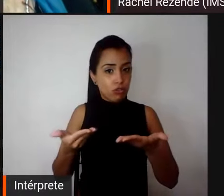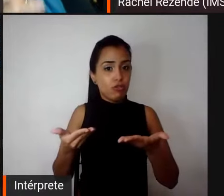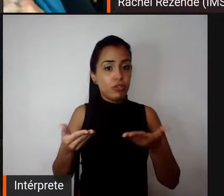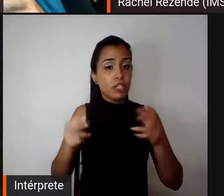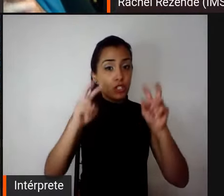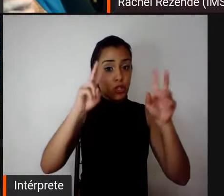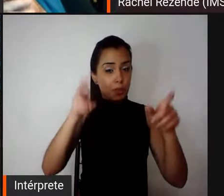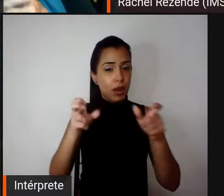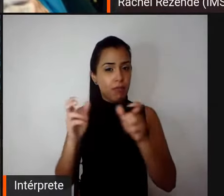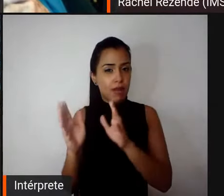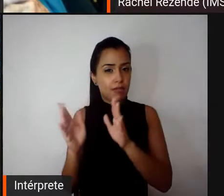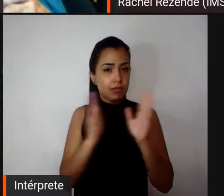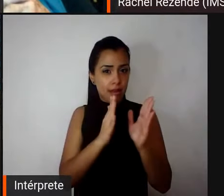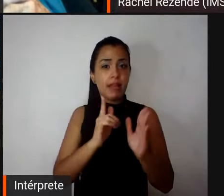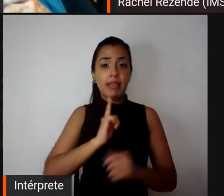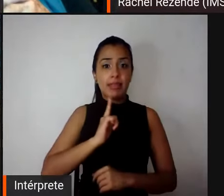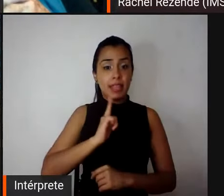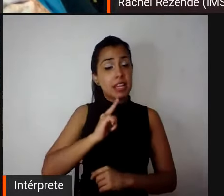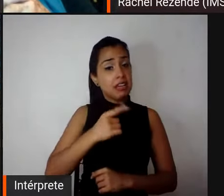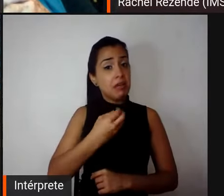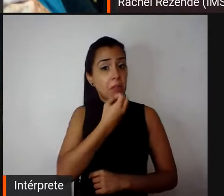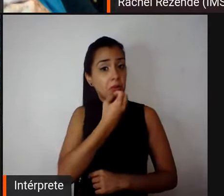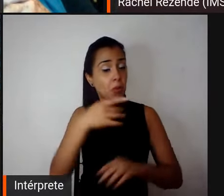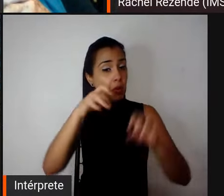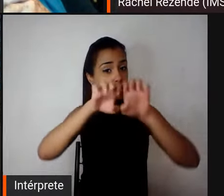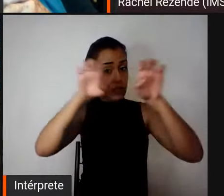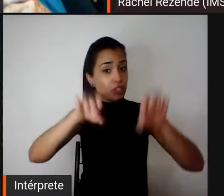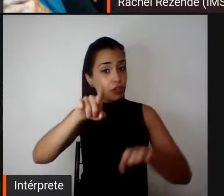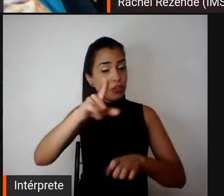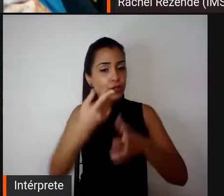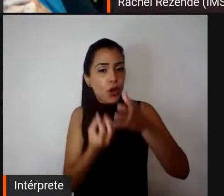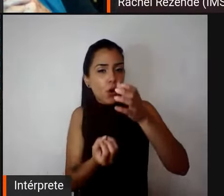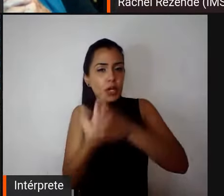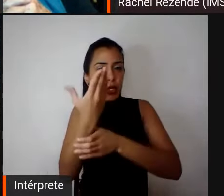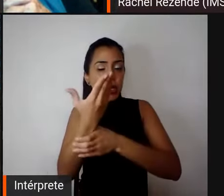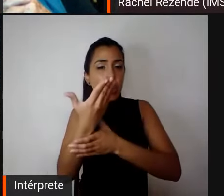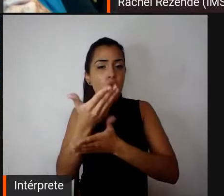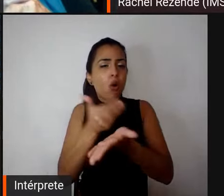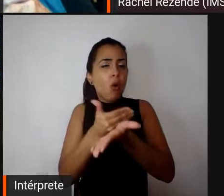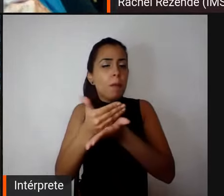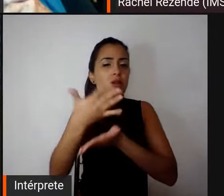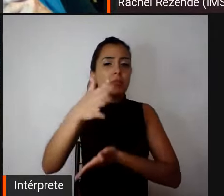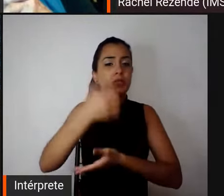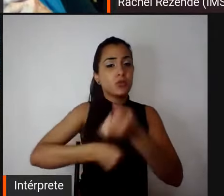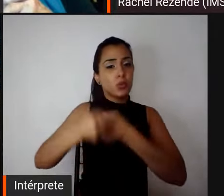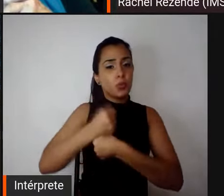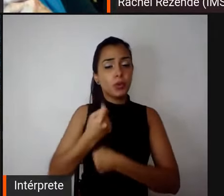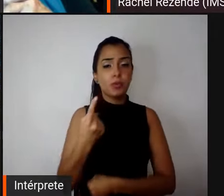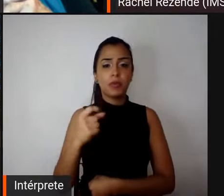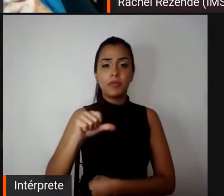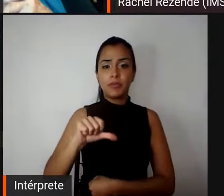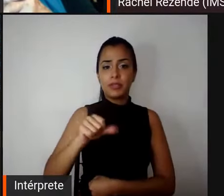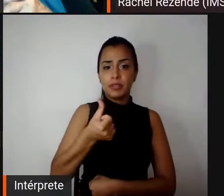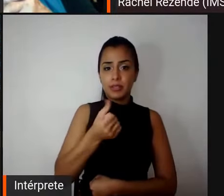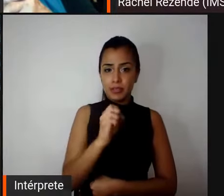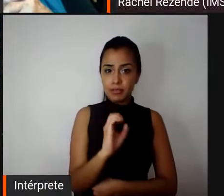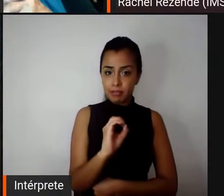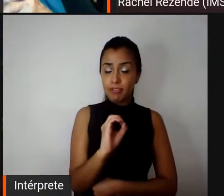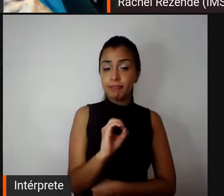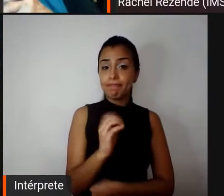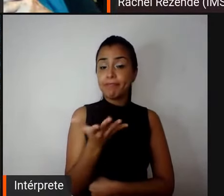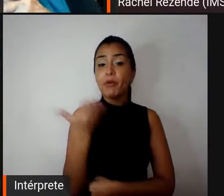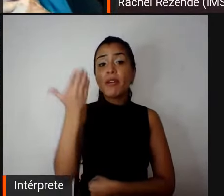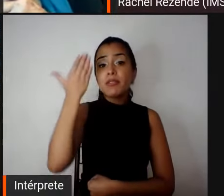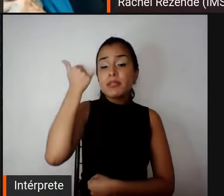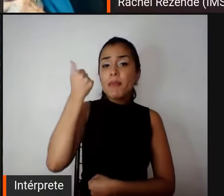série estruturada na fotografia que você realiza no começo dos anos 60. E, então, eu queria te ouvir sobre isso, sobre esse